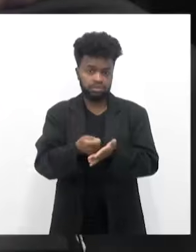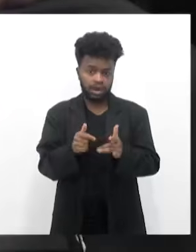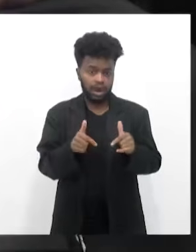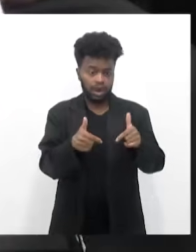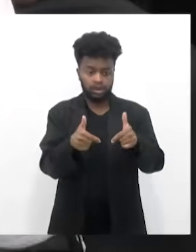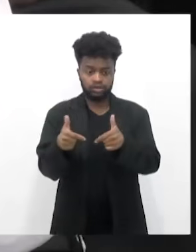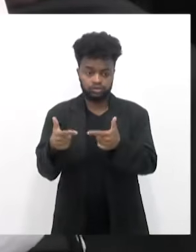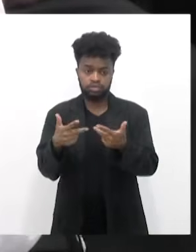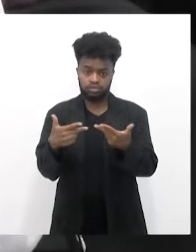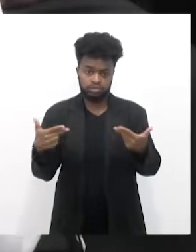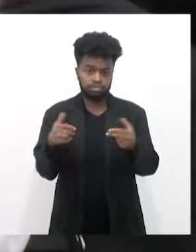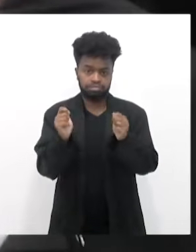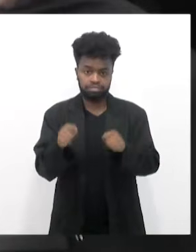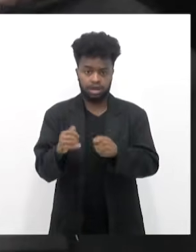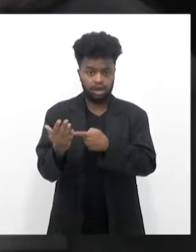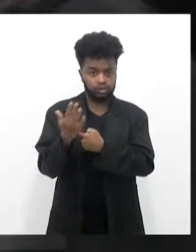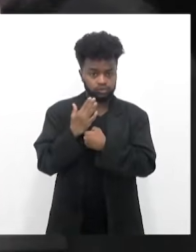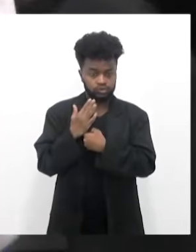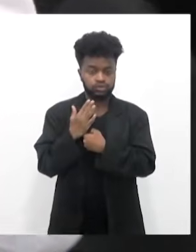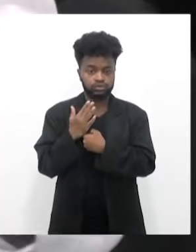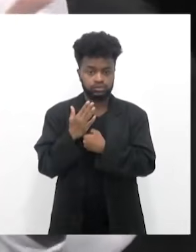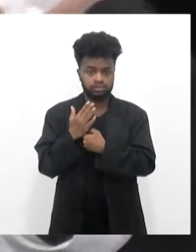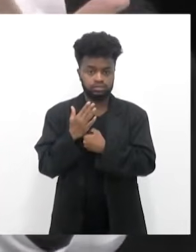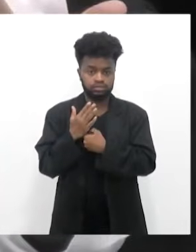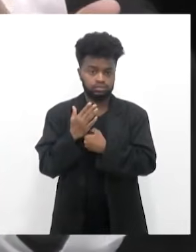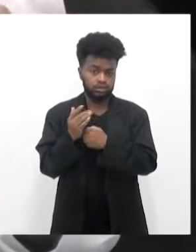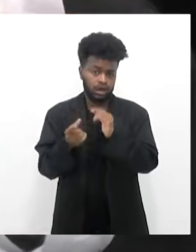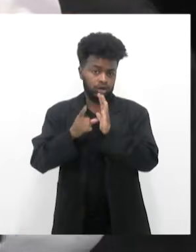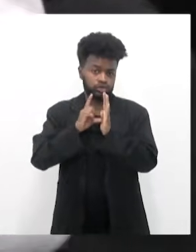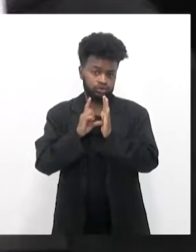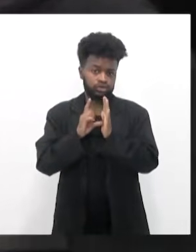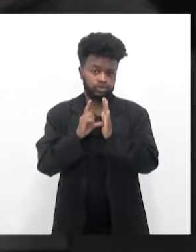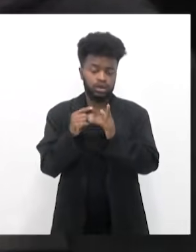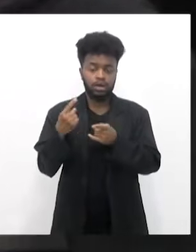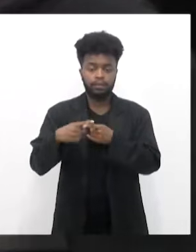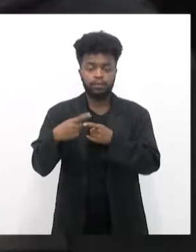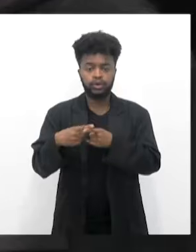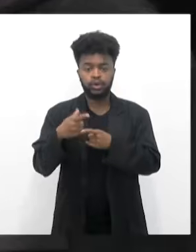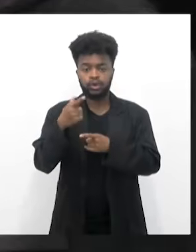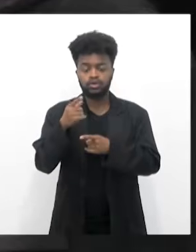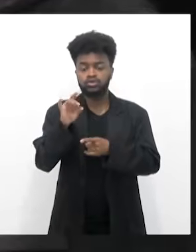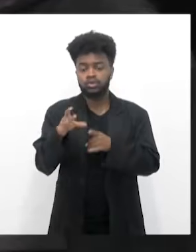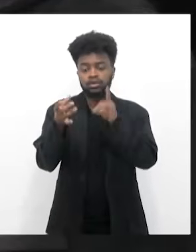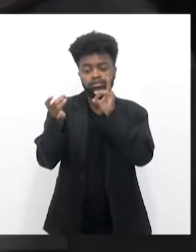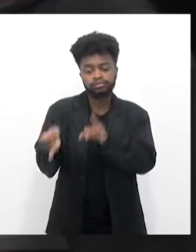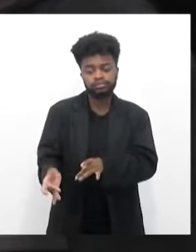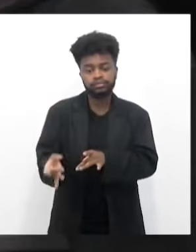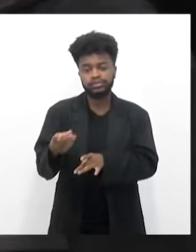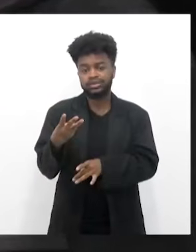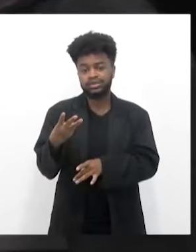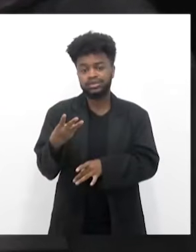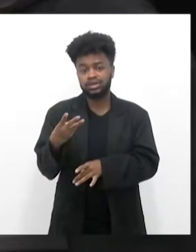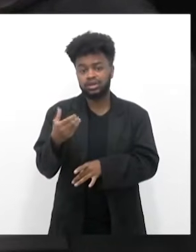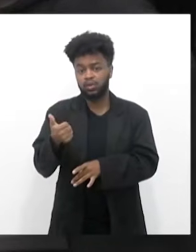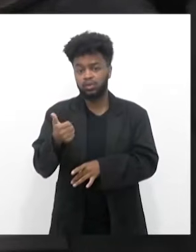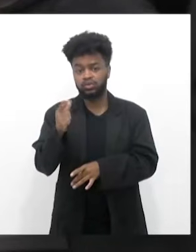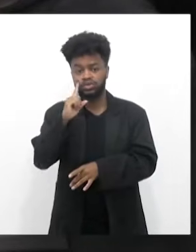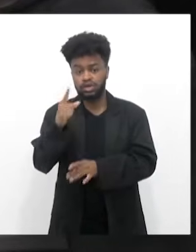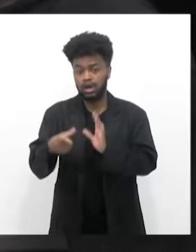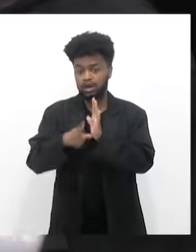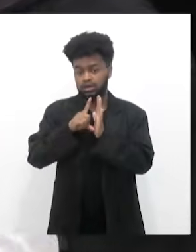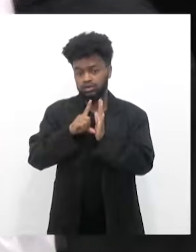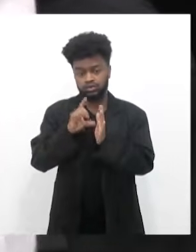possam beneficiá-lo com uma antecedência muito grande, porque ele vai se desincompatibilizar 31 dias